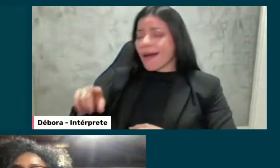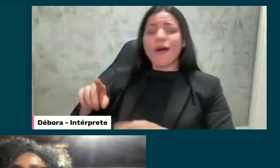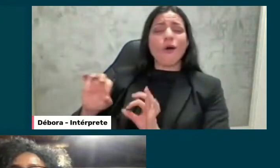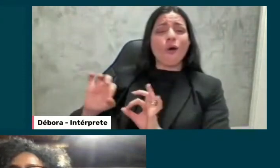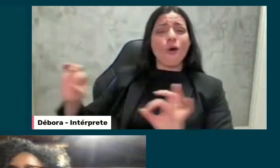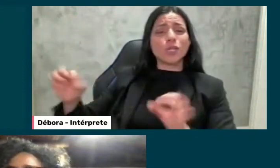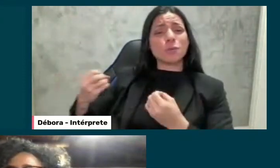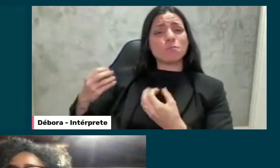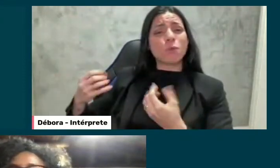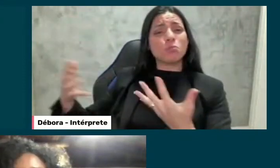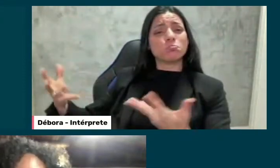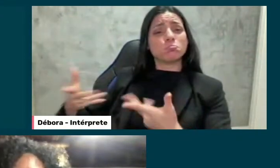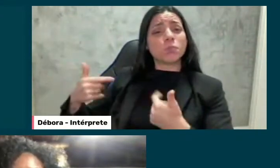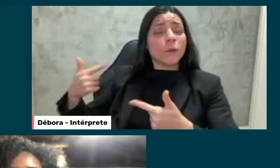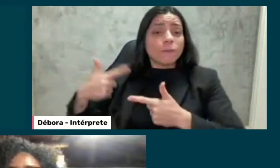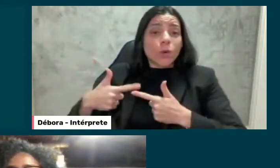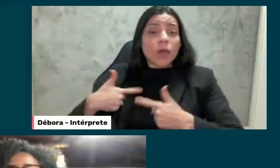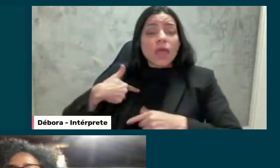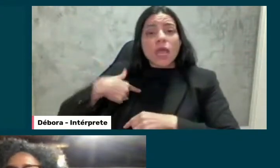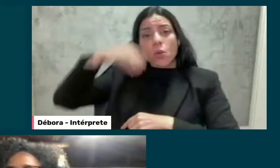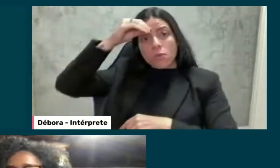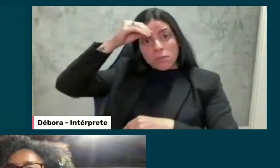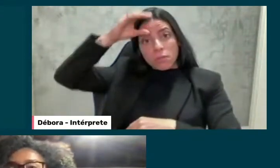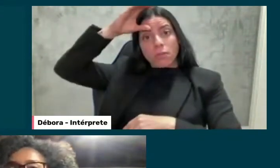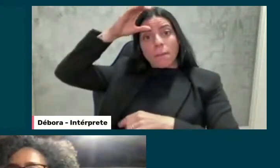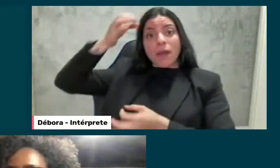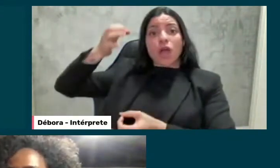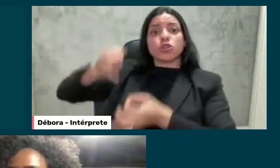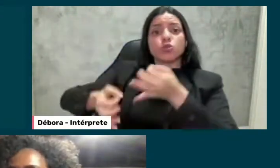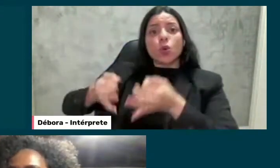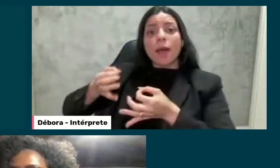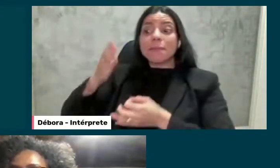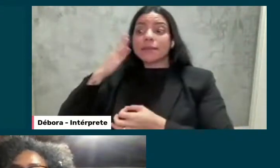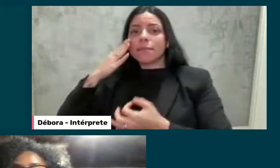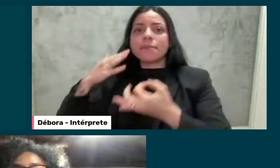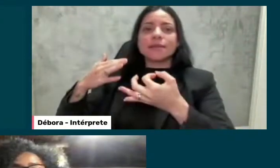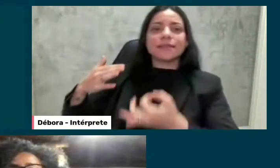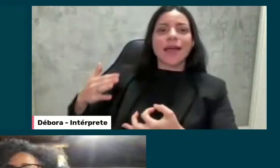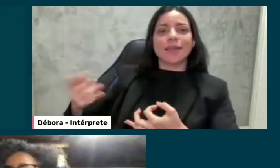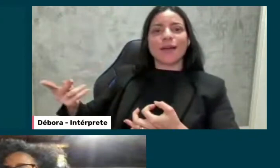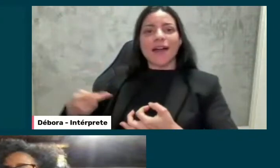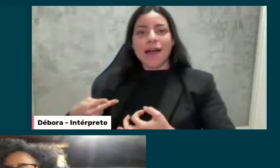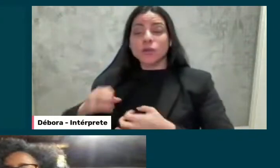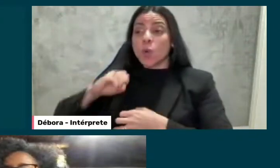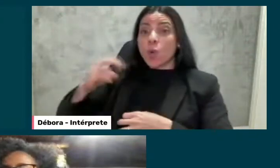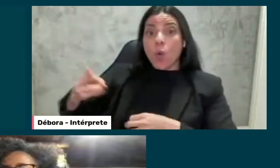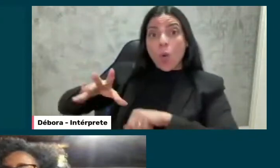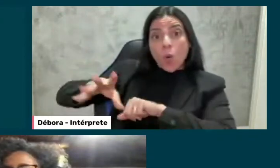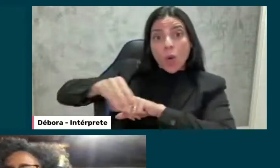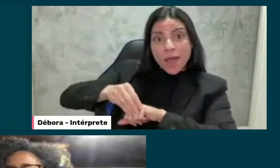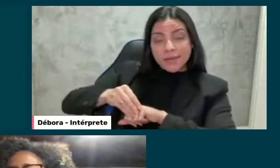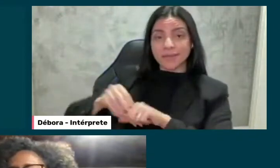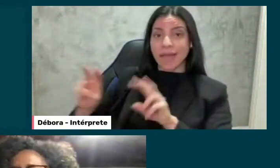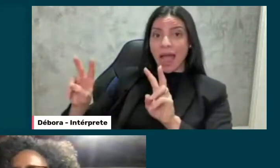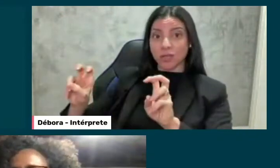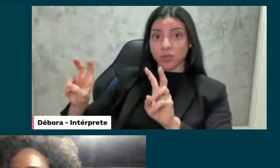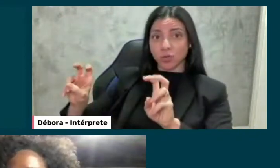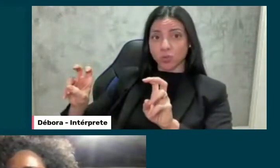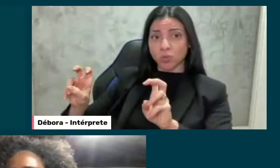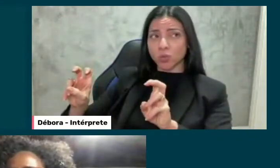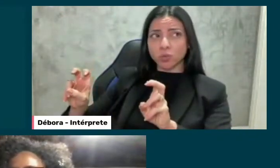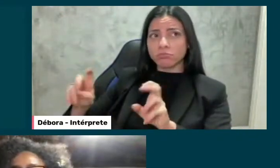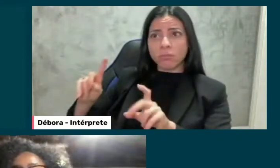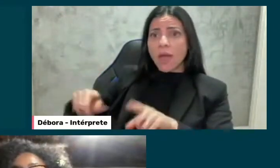né? Então, essa dúvida que a gente coloca porque conhecemos o assunto, ela é uma